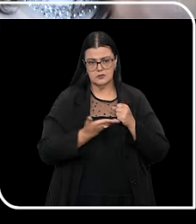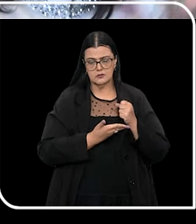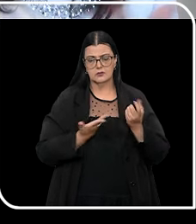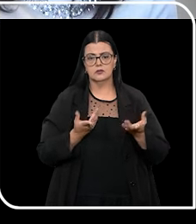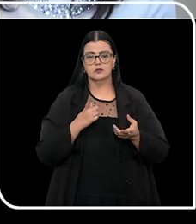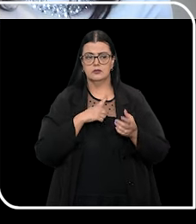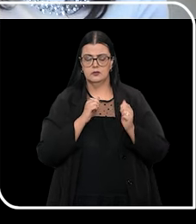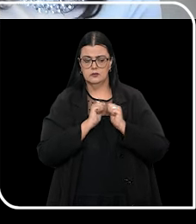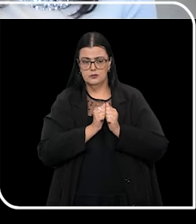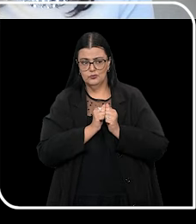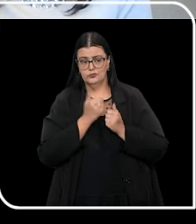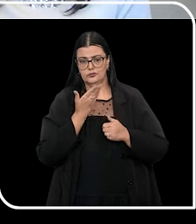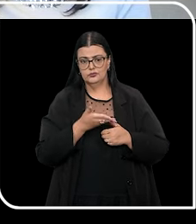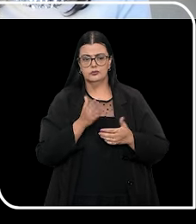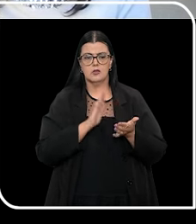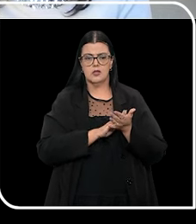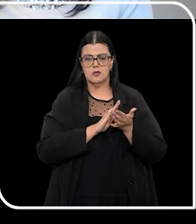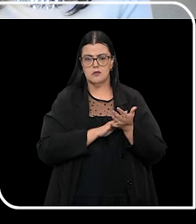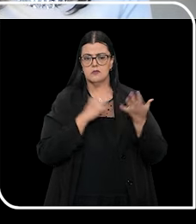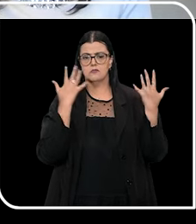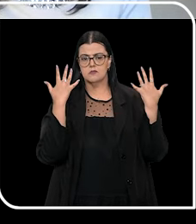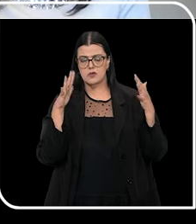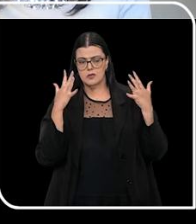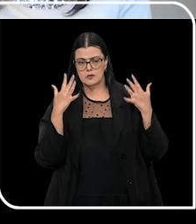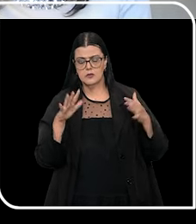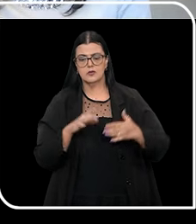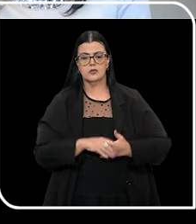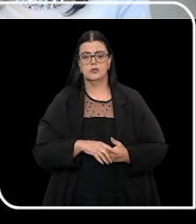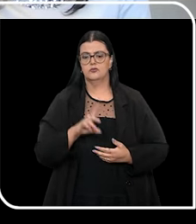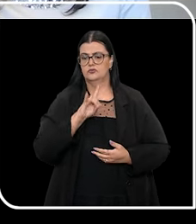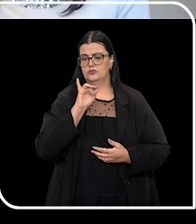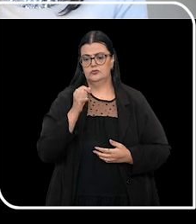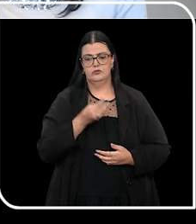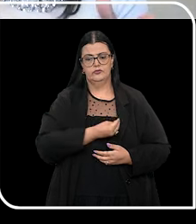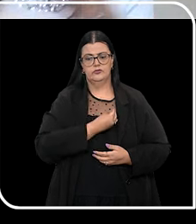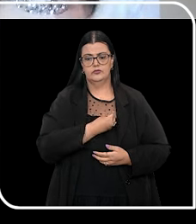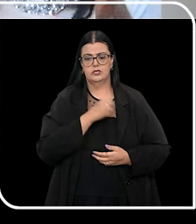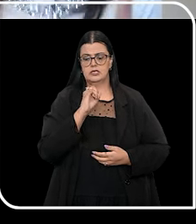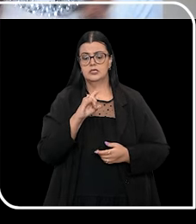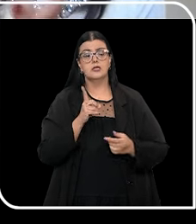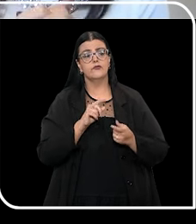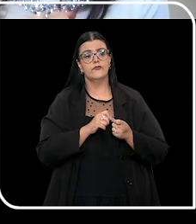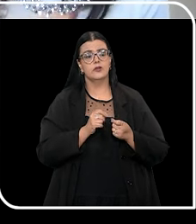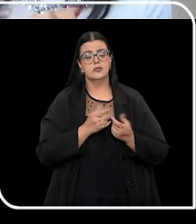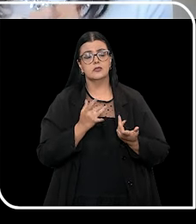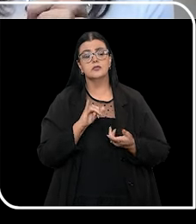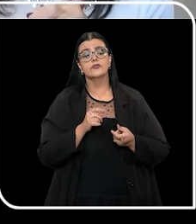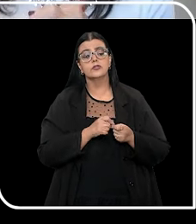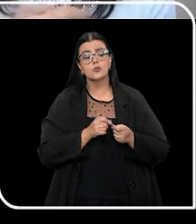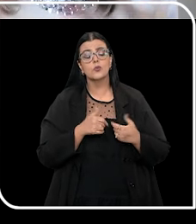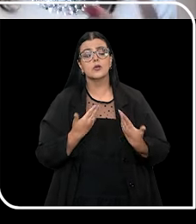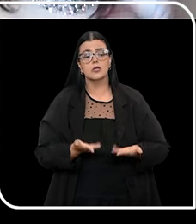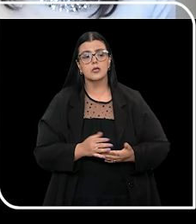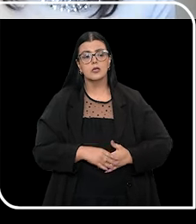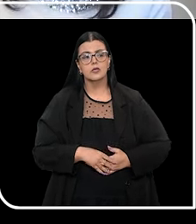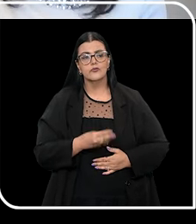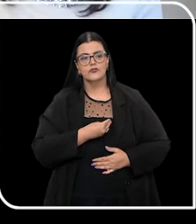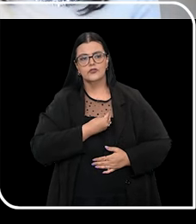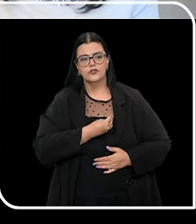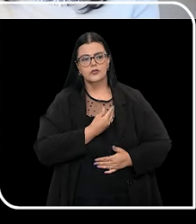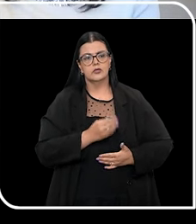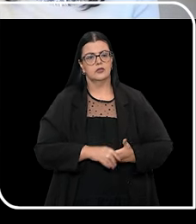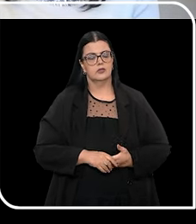dia a gente tá ali né parabenizando ele pelo pelo dia a dia dele que se ele não fizer isso ele vai fazer o quê né ele tá só